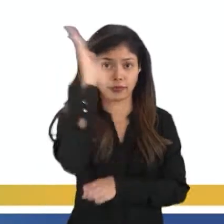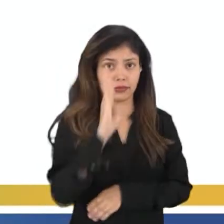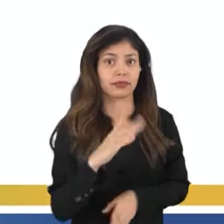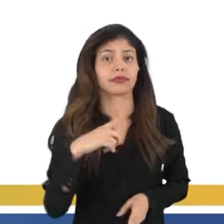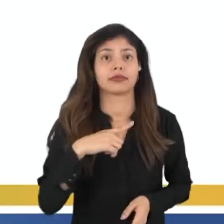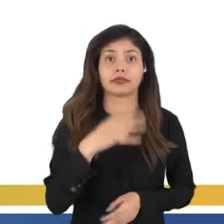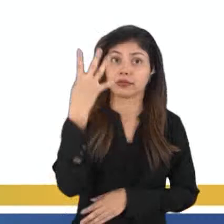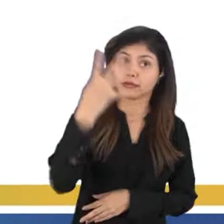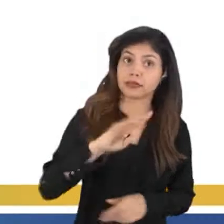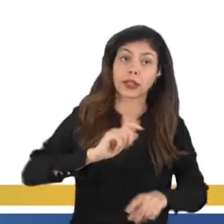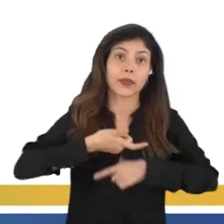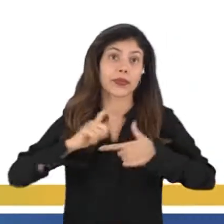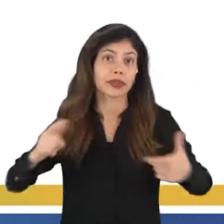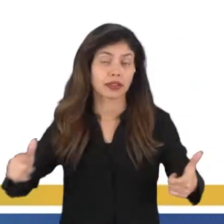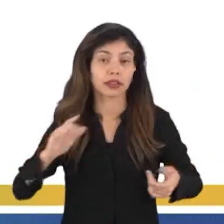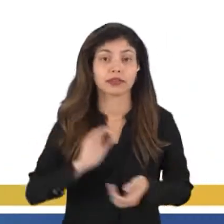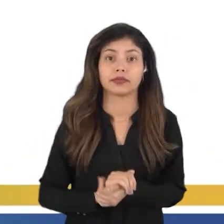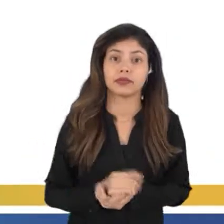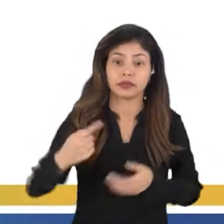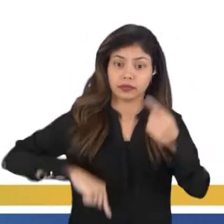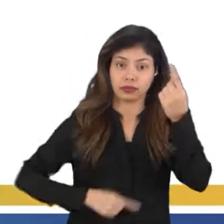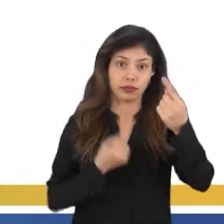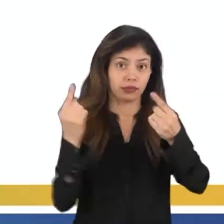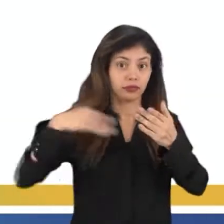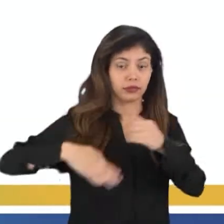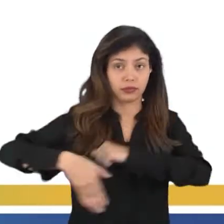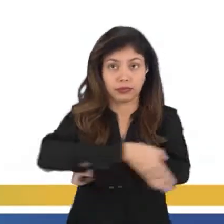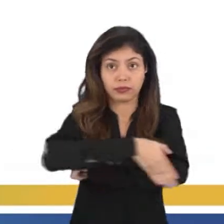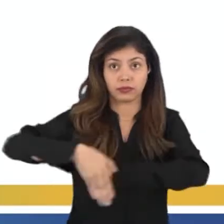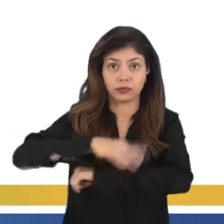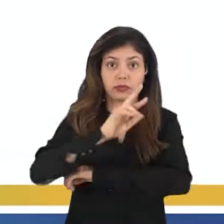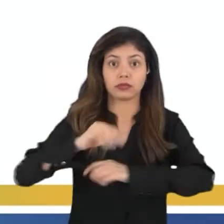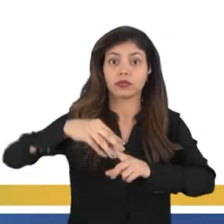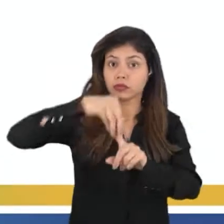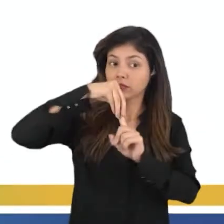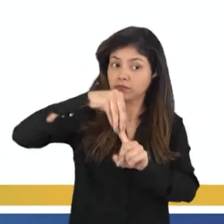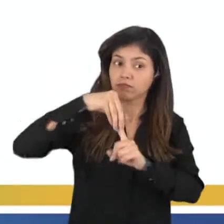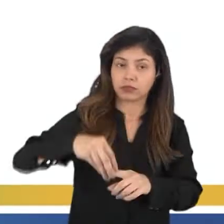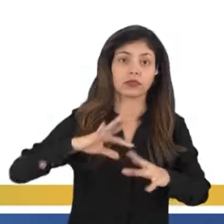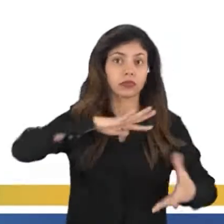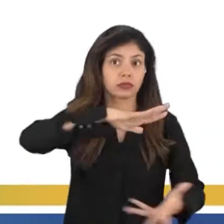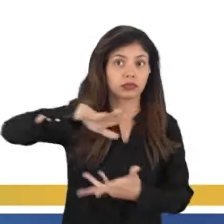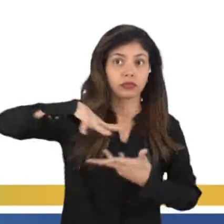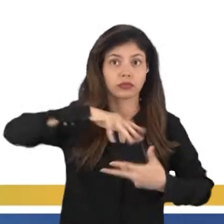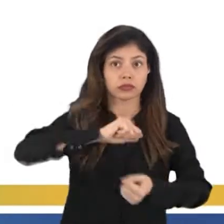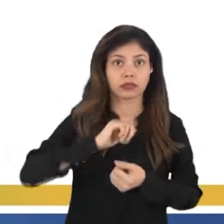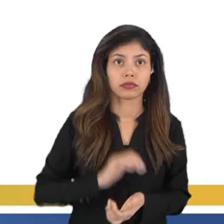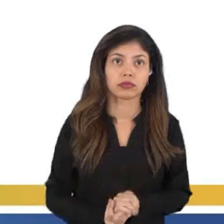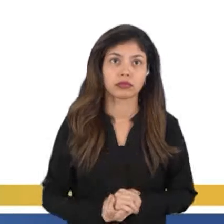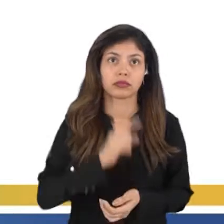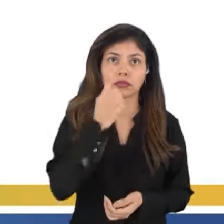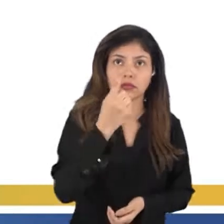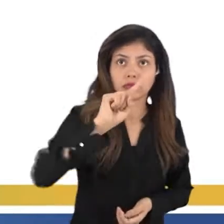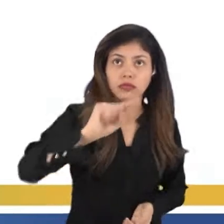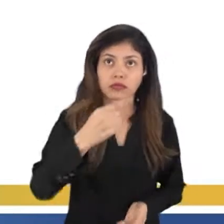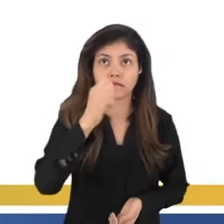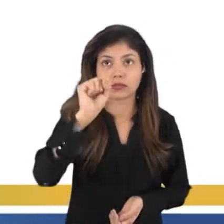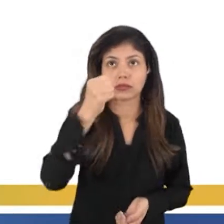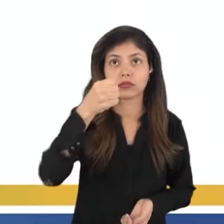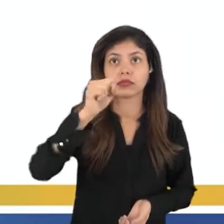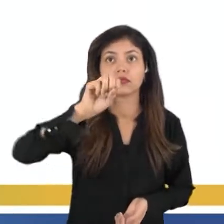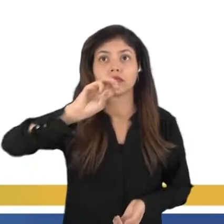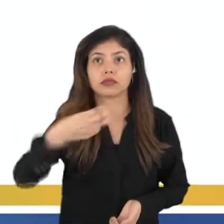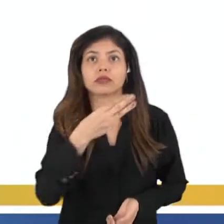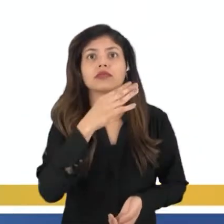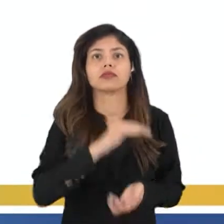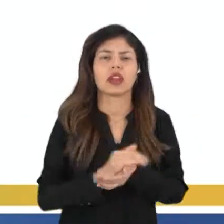a 4ª maior rede de estradas e rodovias do mundo, olha só, em quase 1,8